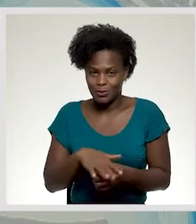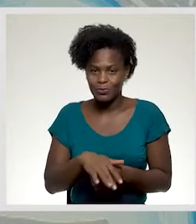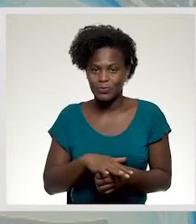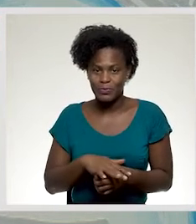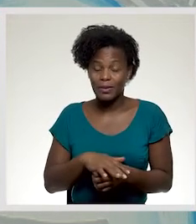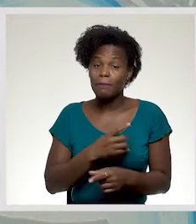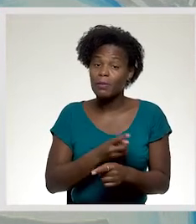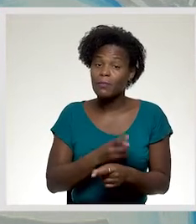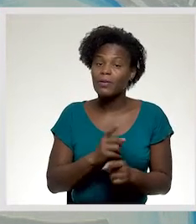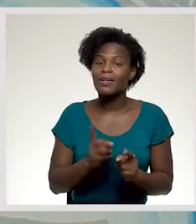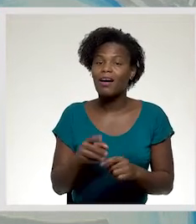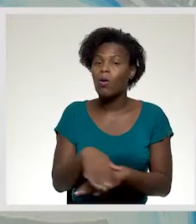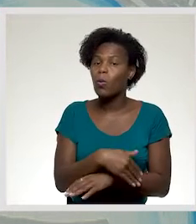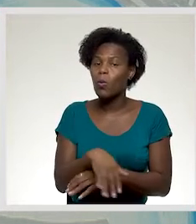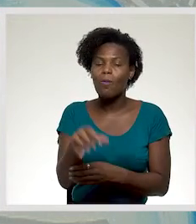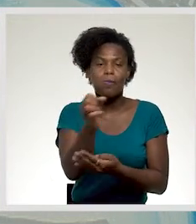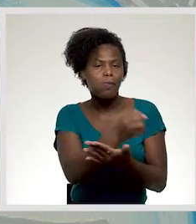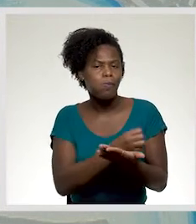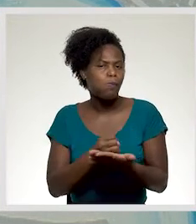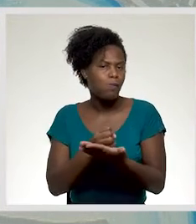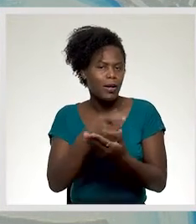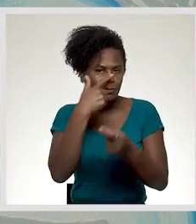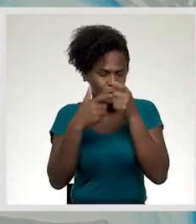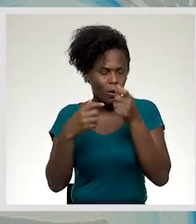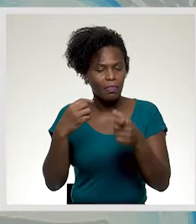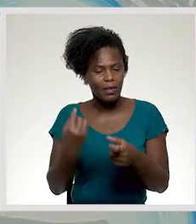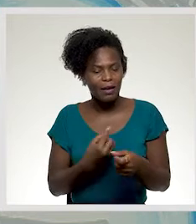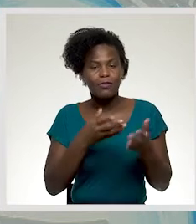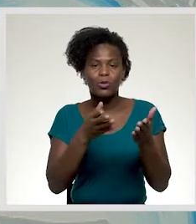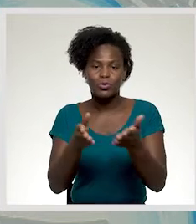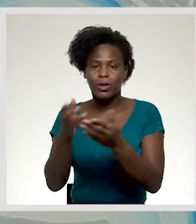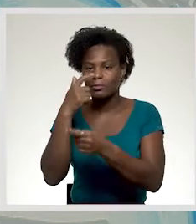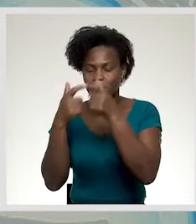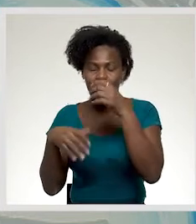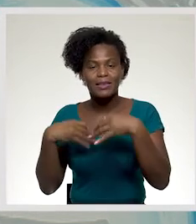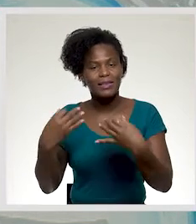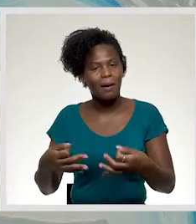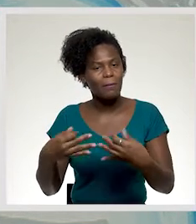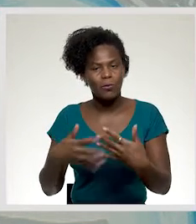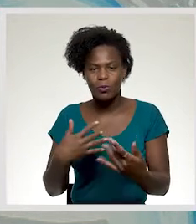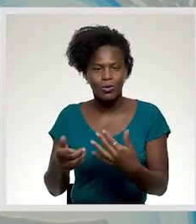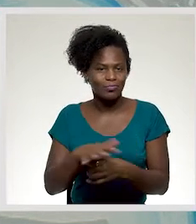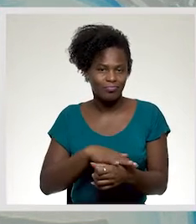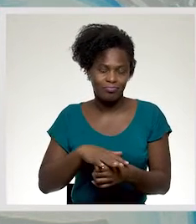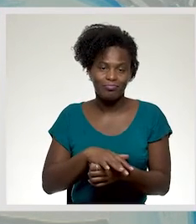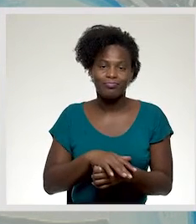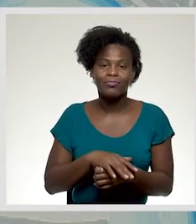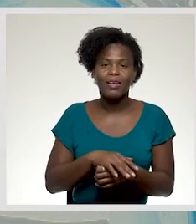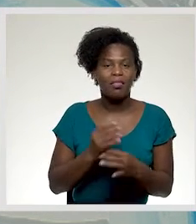circunstâncias, mesmo que a rua esteja vazia de gente. Eu terei que fazer isso sempre e em qualquer